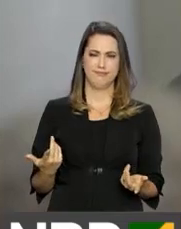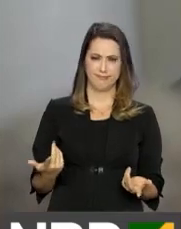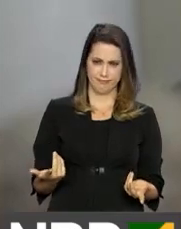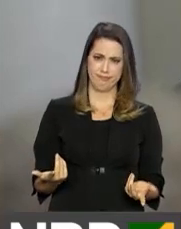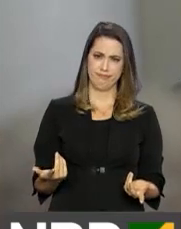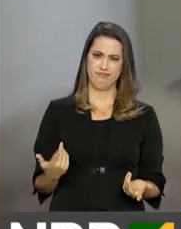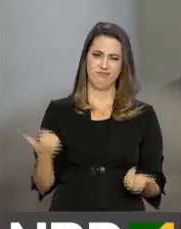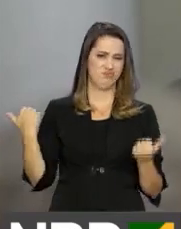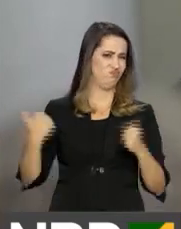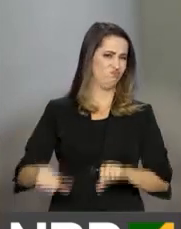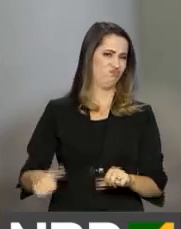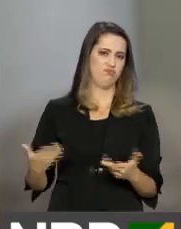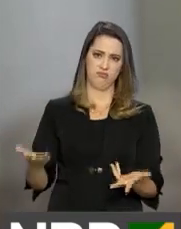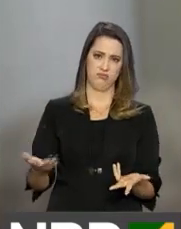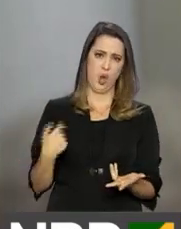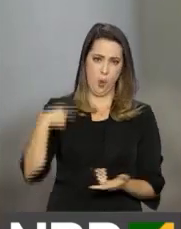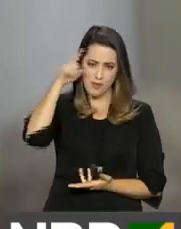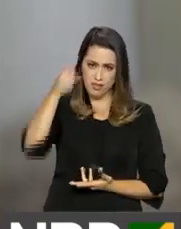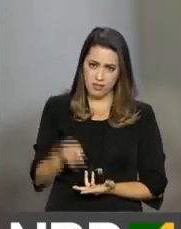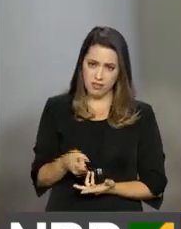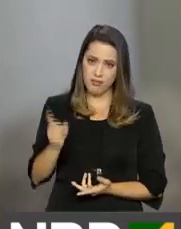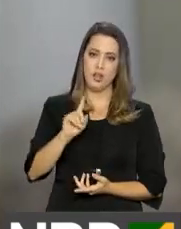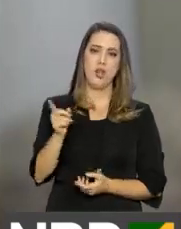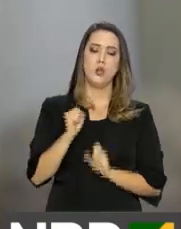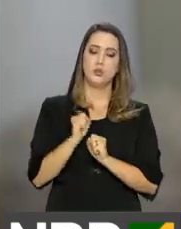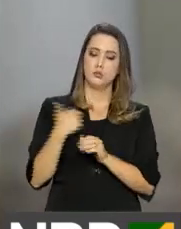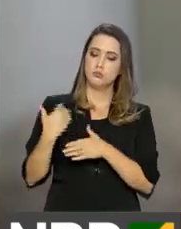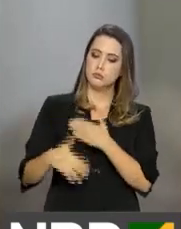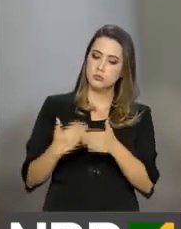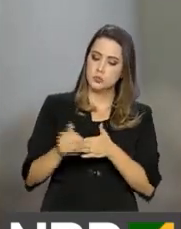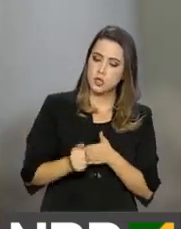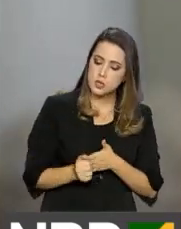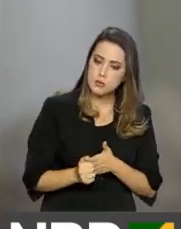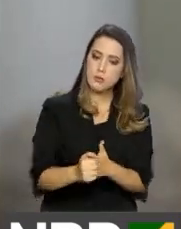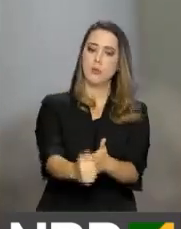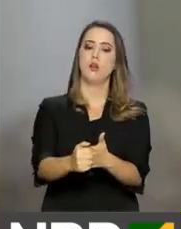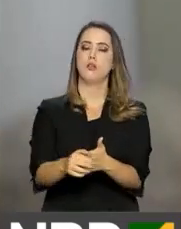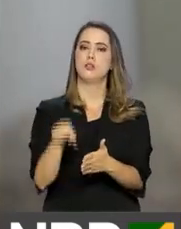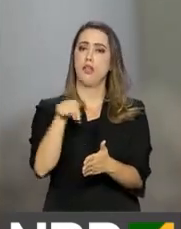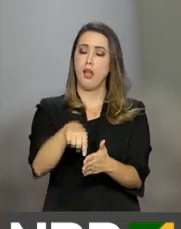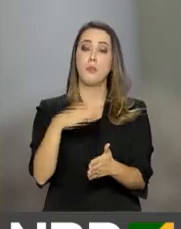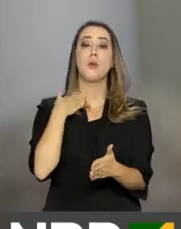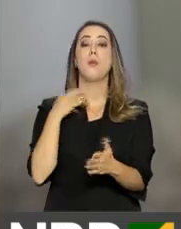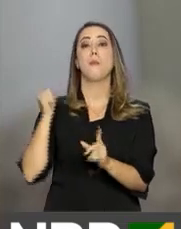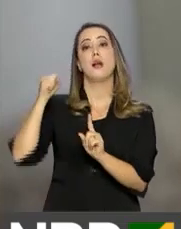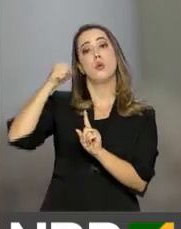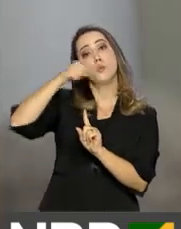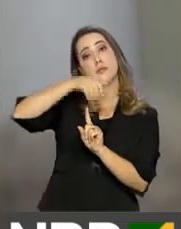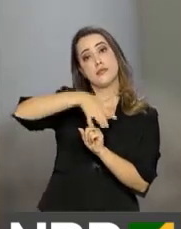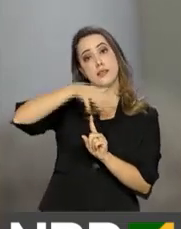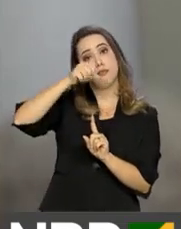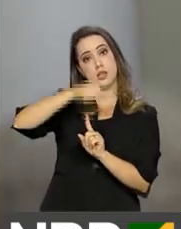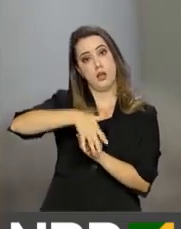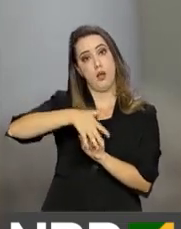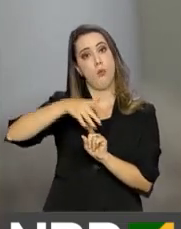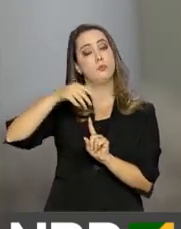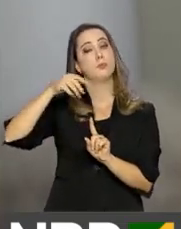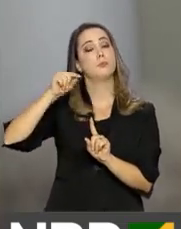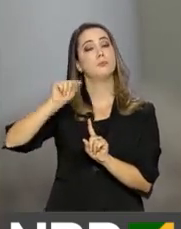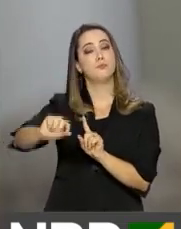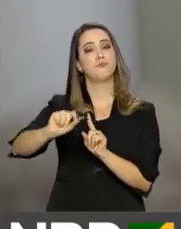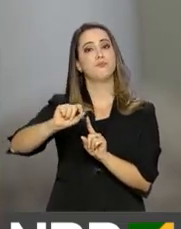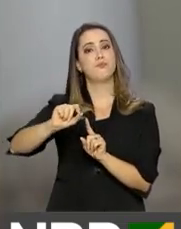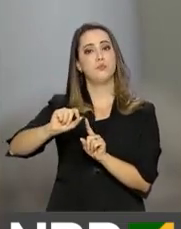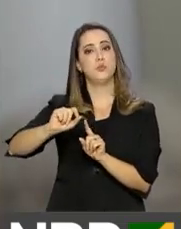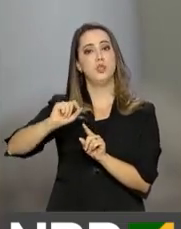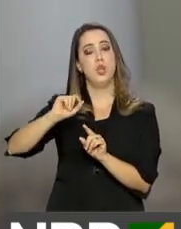Foi desastroso. O que nós permitimos foi a condução segura do Banco Central, do Ministério da Fazenda, pelo Banco Central, e os